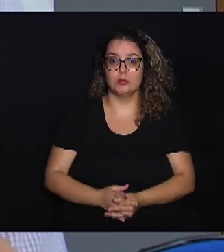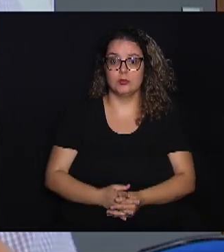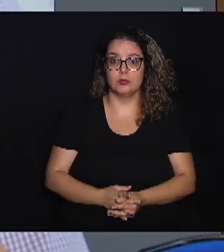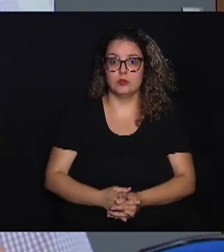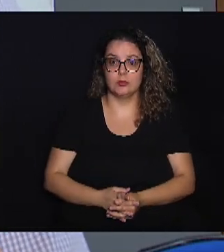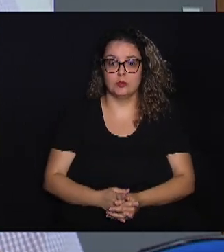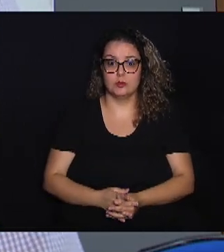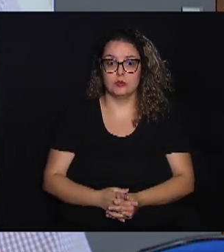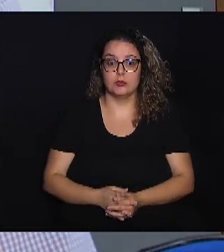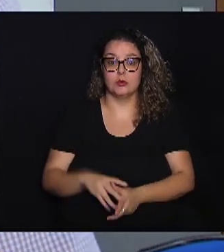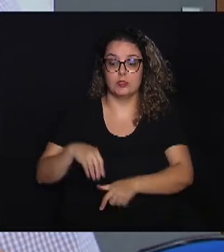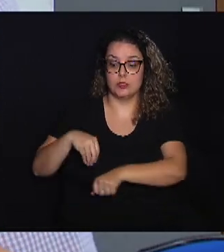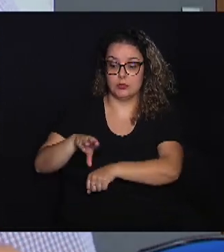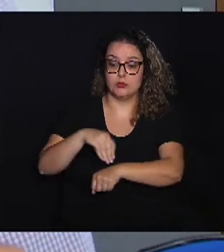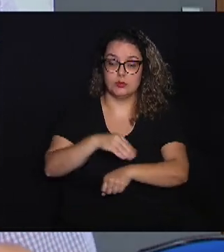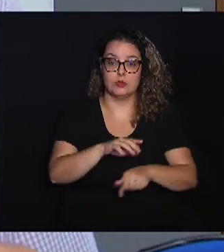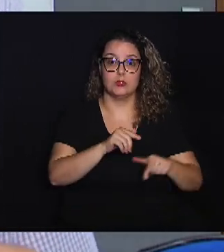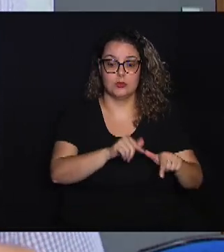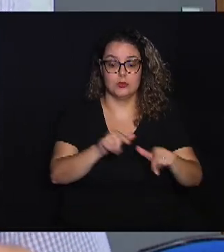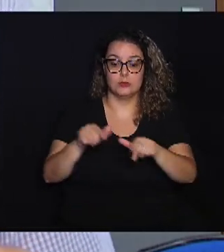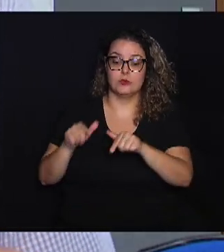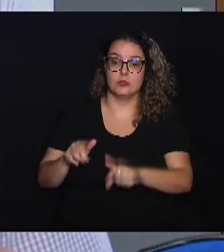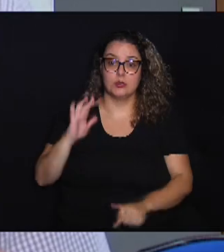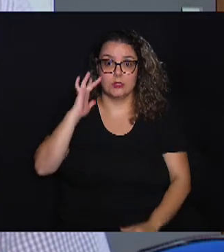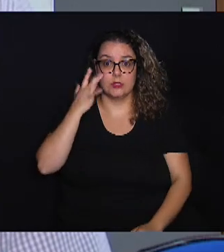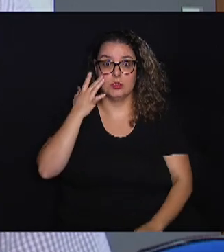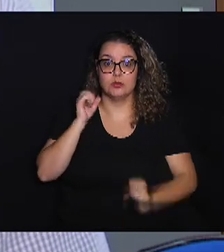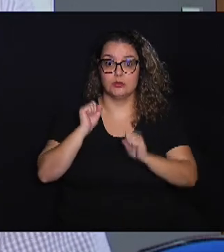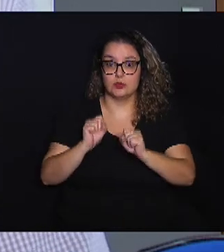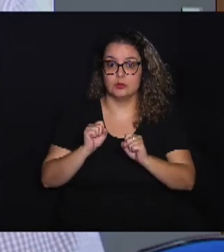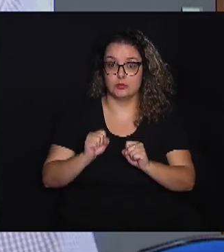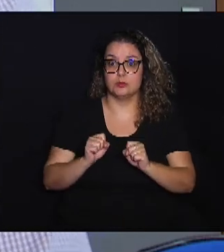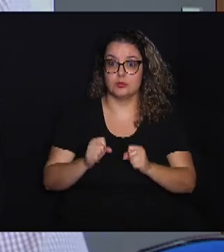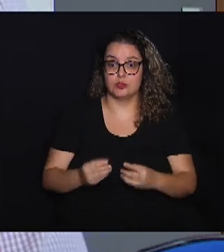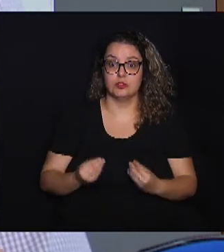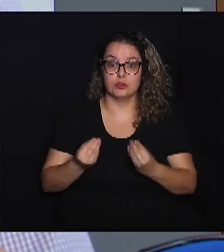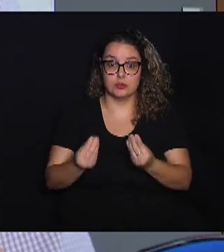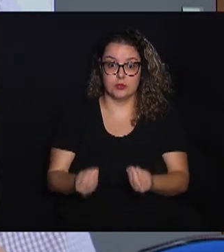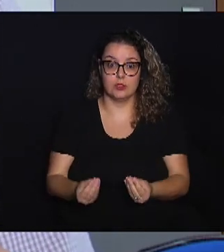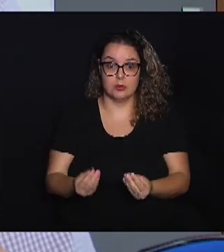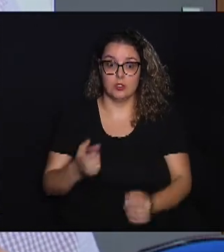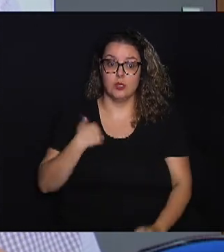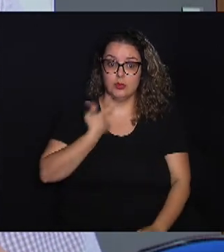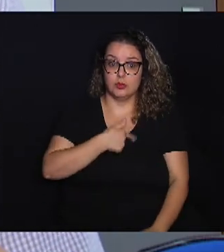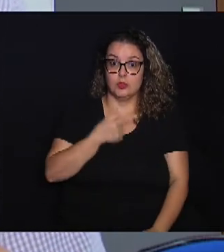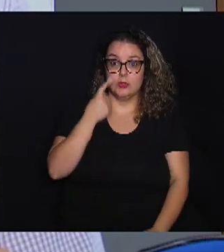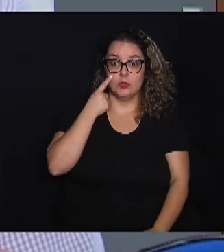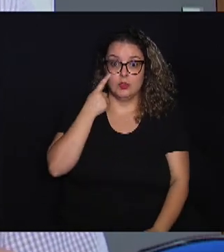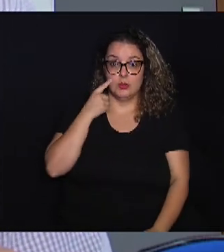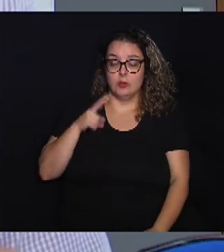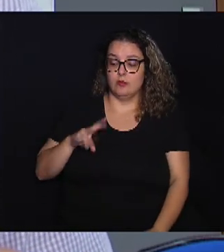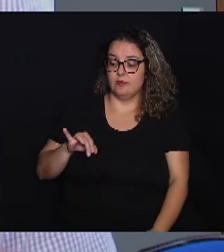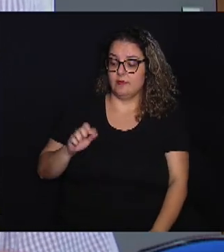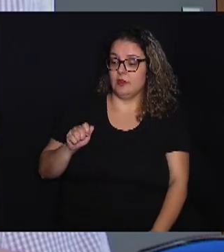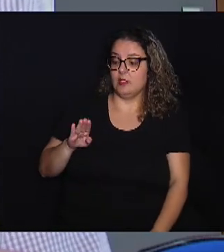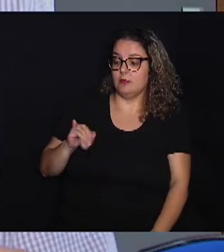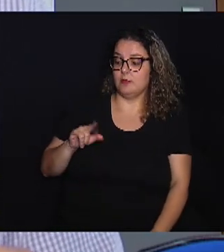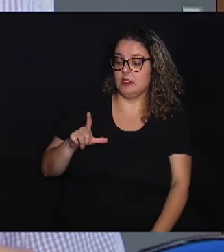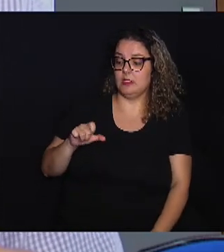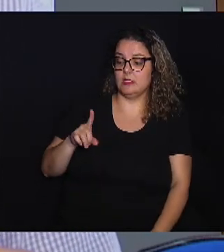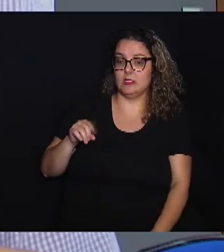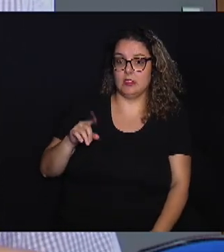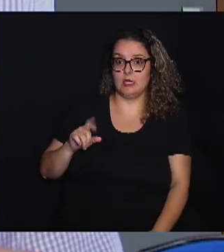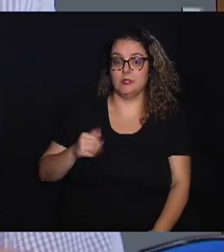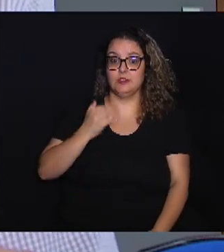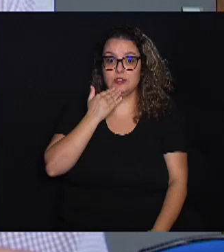eles indicam aonde eles acham que poderia colocar. A gente vê uma viabilidade e a demanda